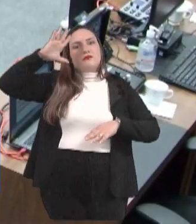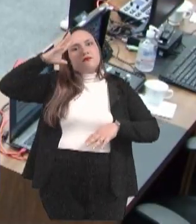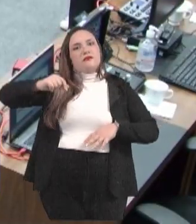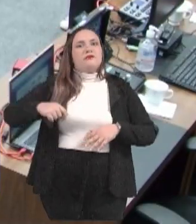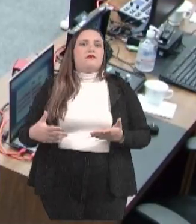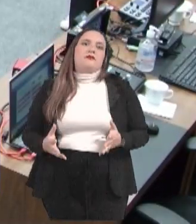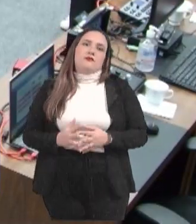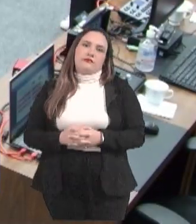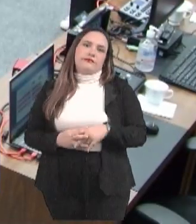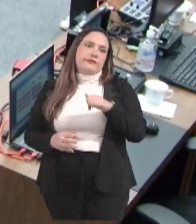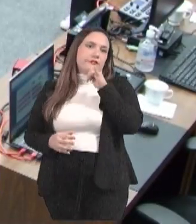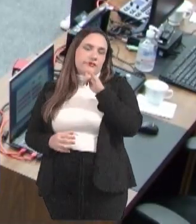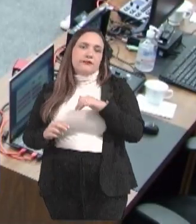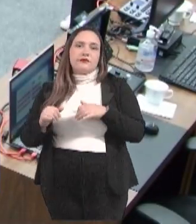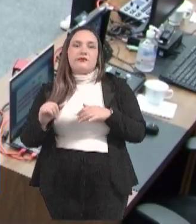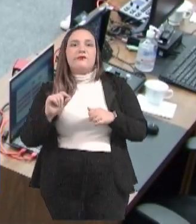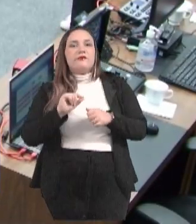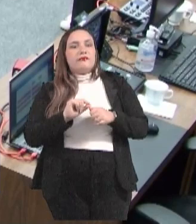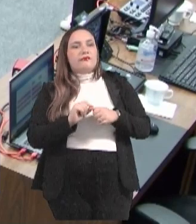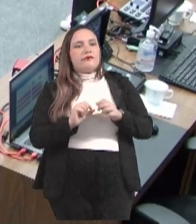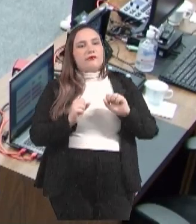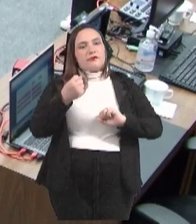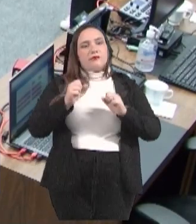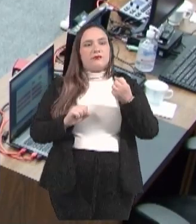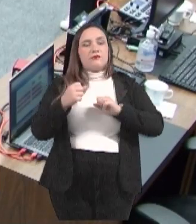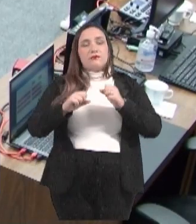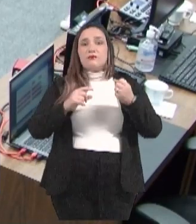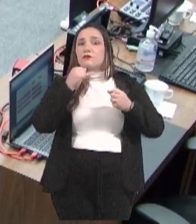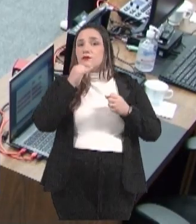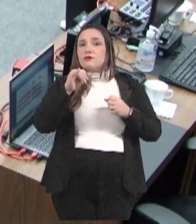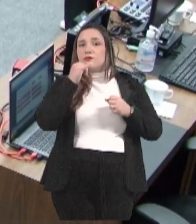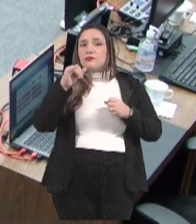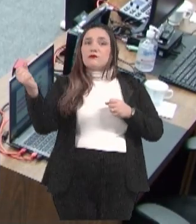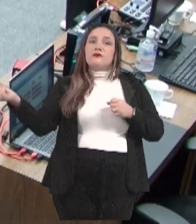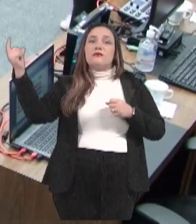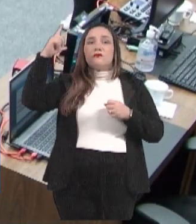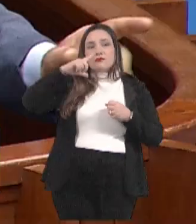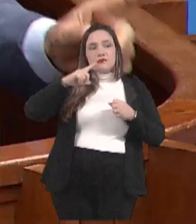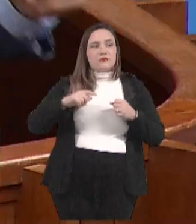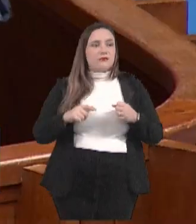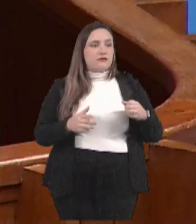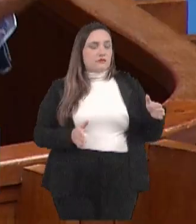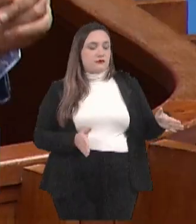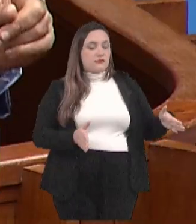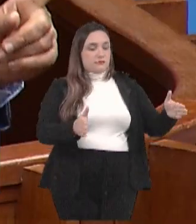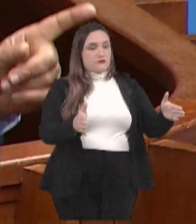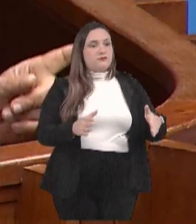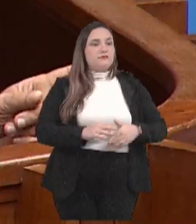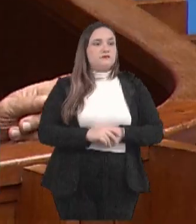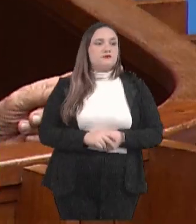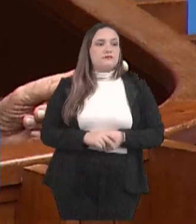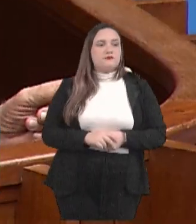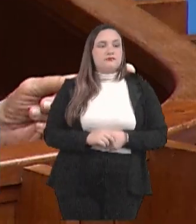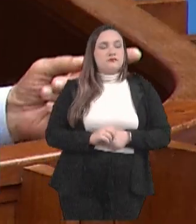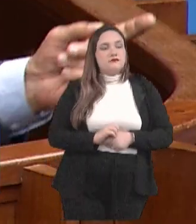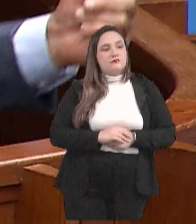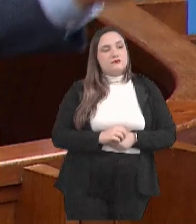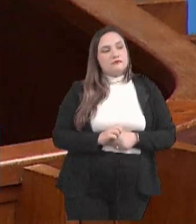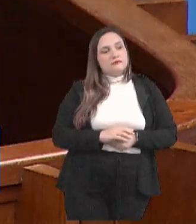usina de energia elétrica solar, de um lado da rodovia, e você precisa de